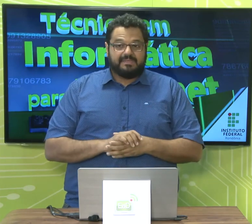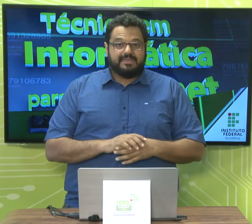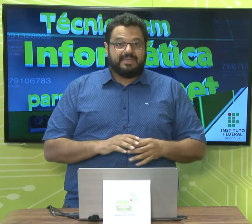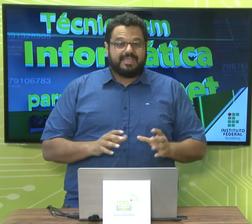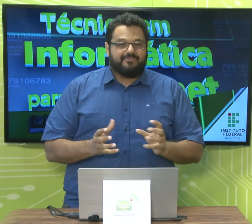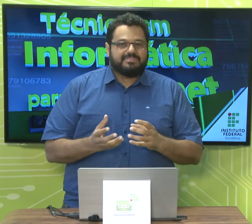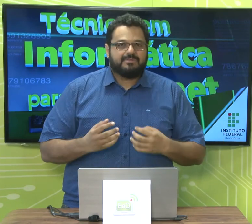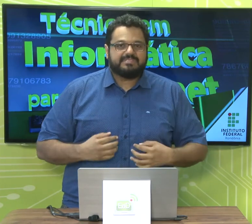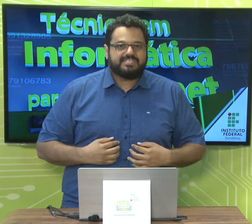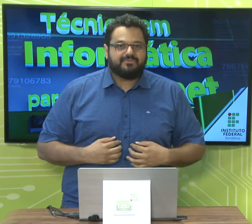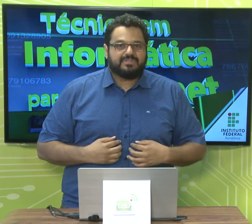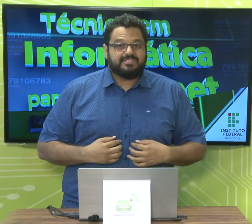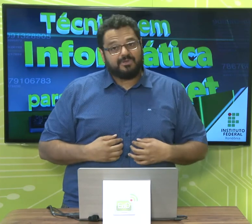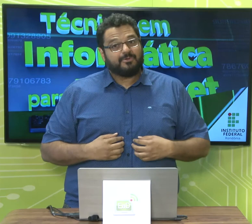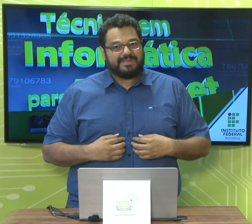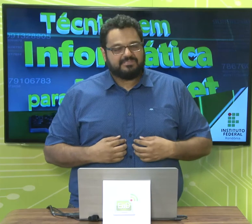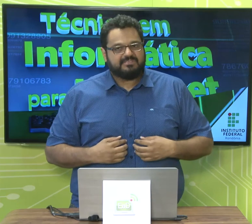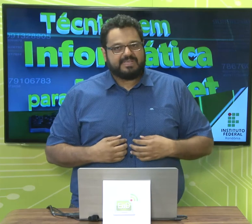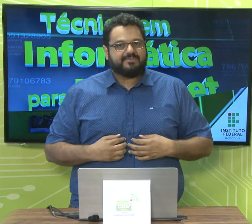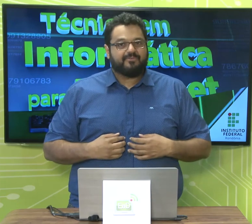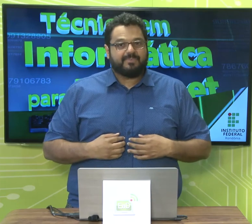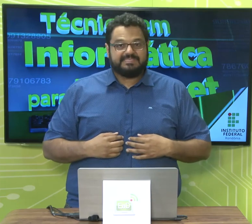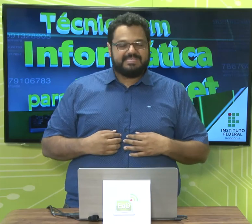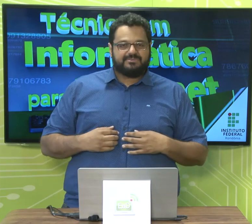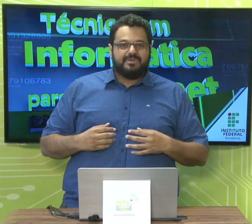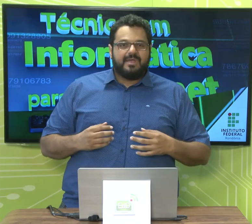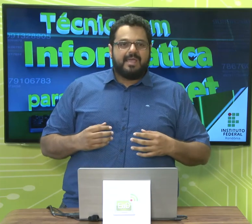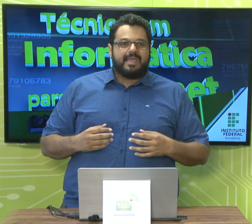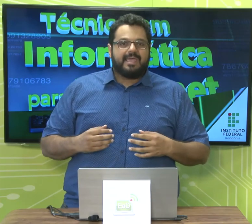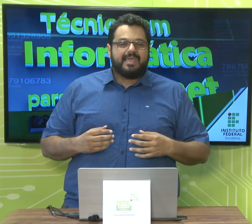Né? E você não se sente à vontade. Nossa, eu preciso estar,